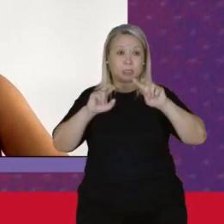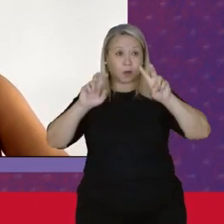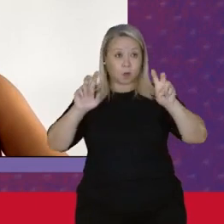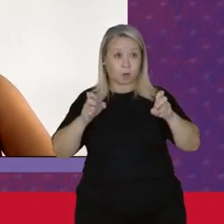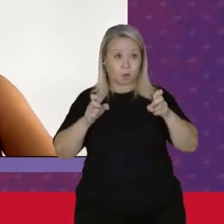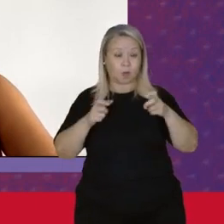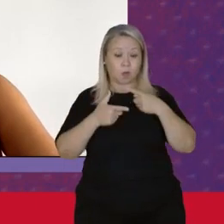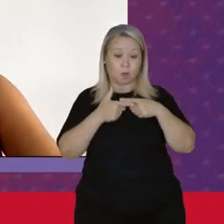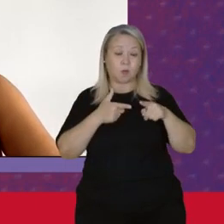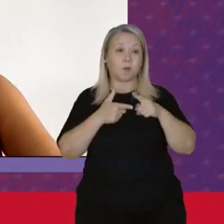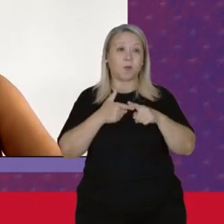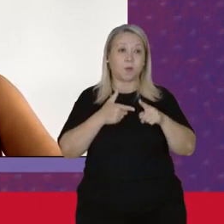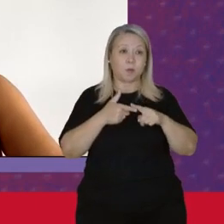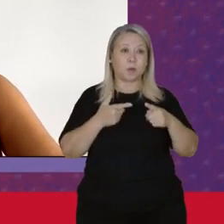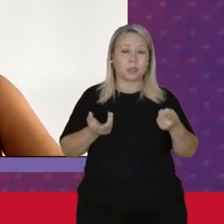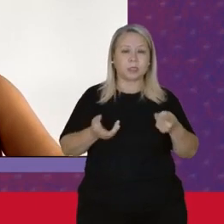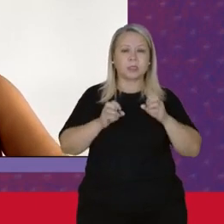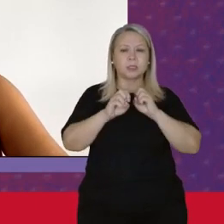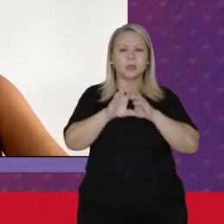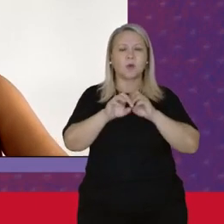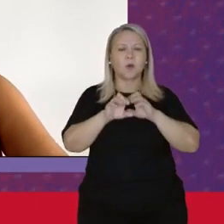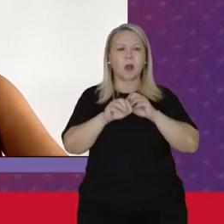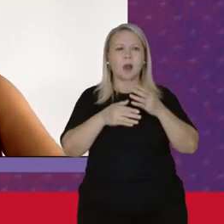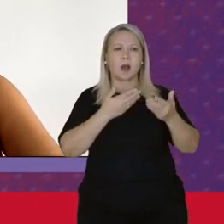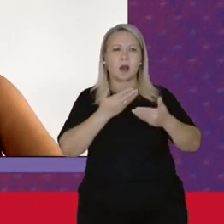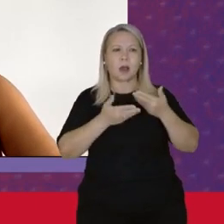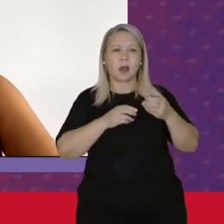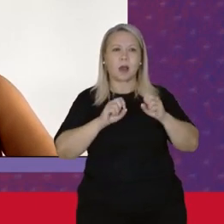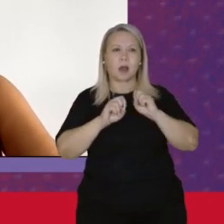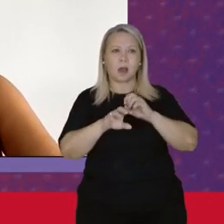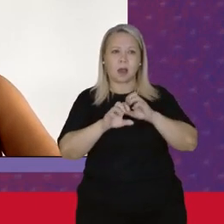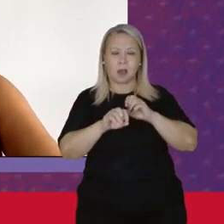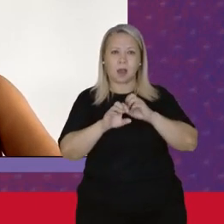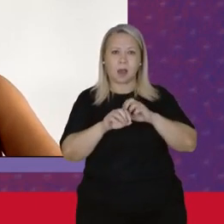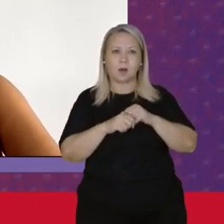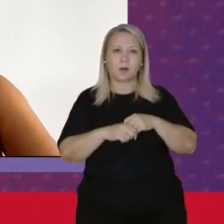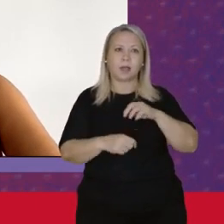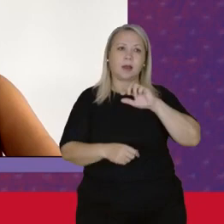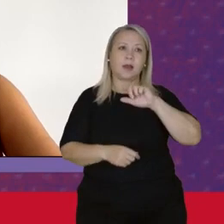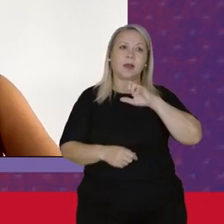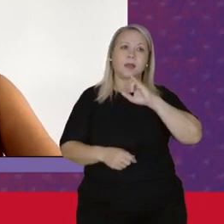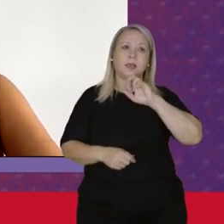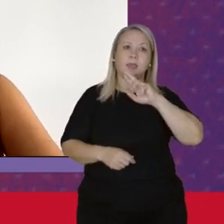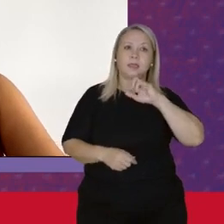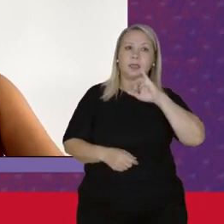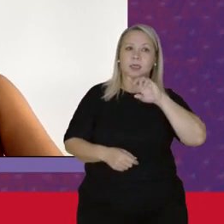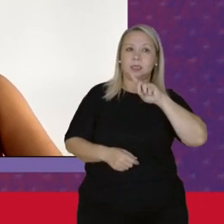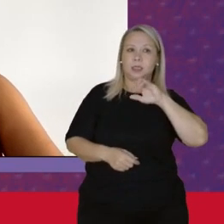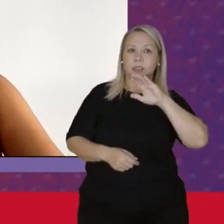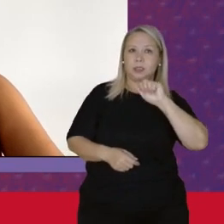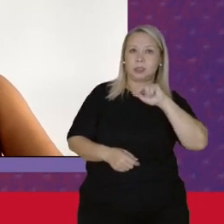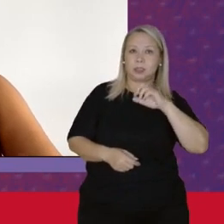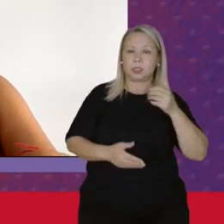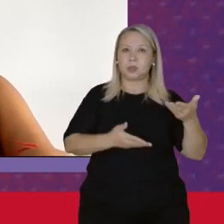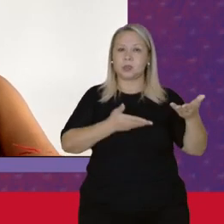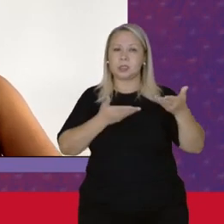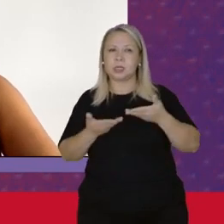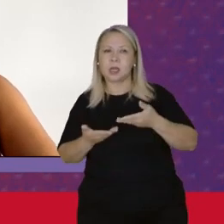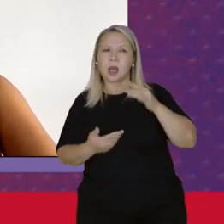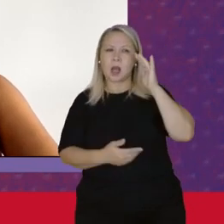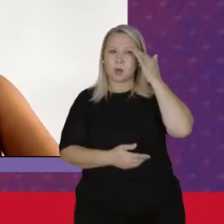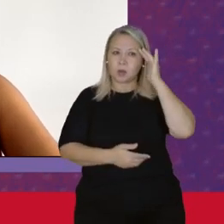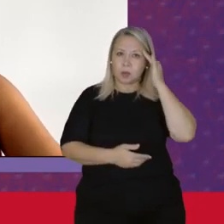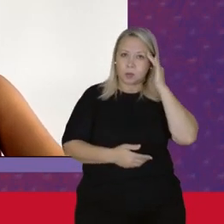que tem a ver com a aula que a Iridiane realizou. A Iridiane nos traz uma concepção sobre